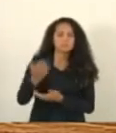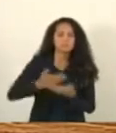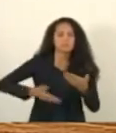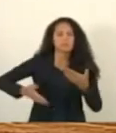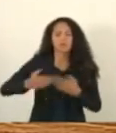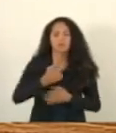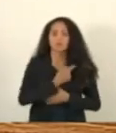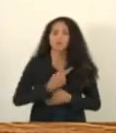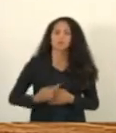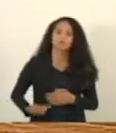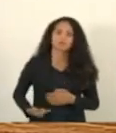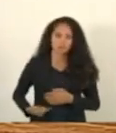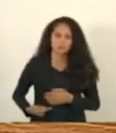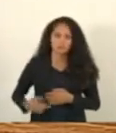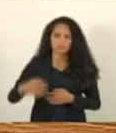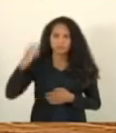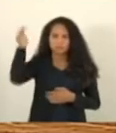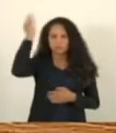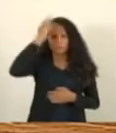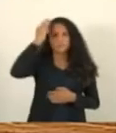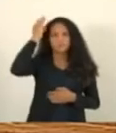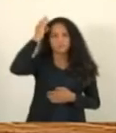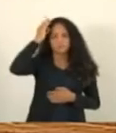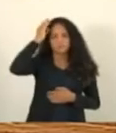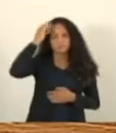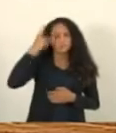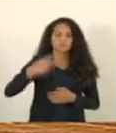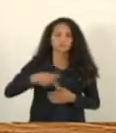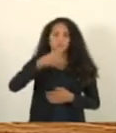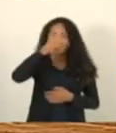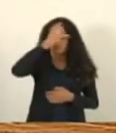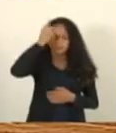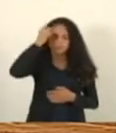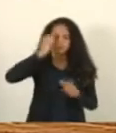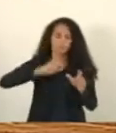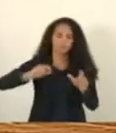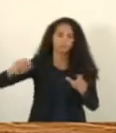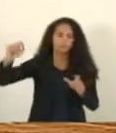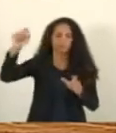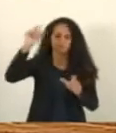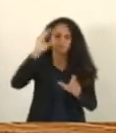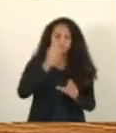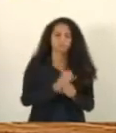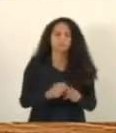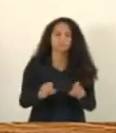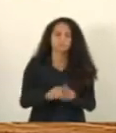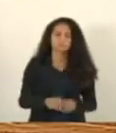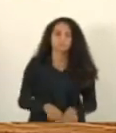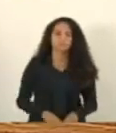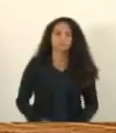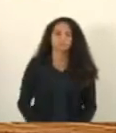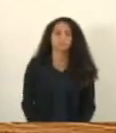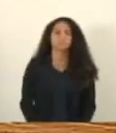do governo do estado e prefeituras municipais.